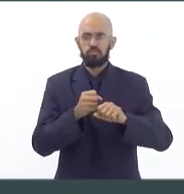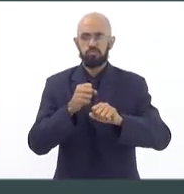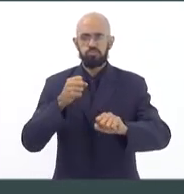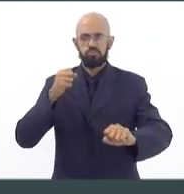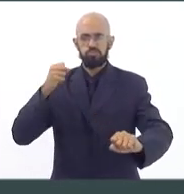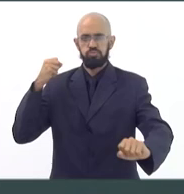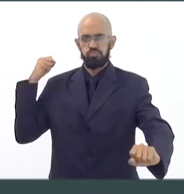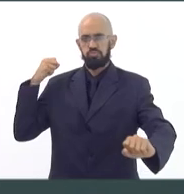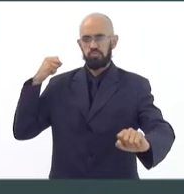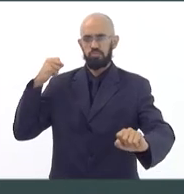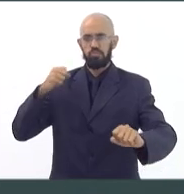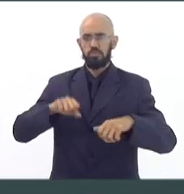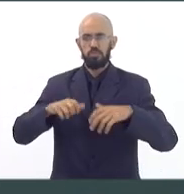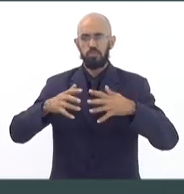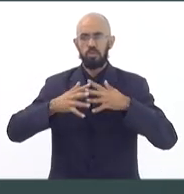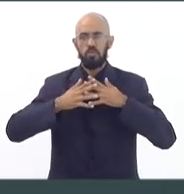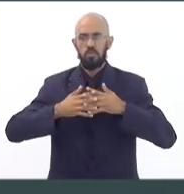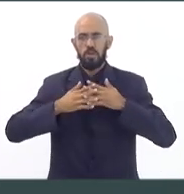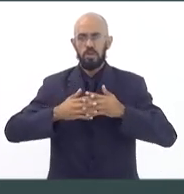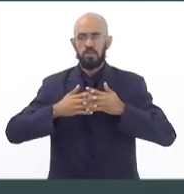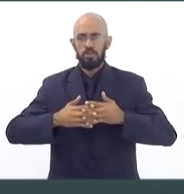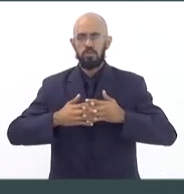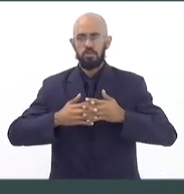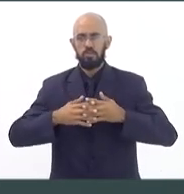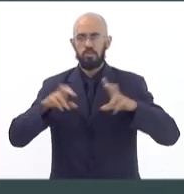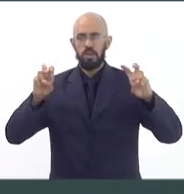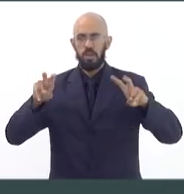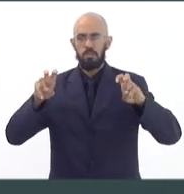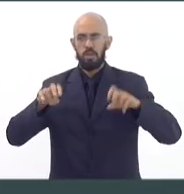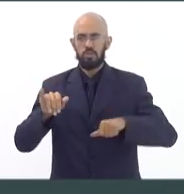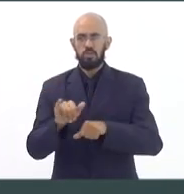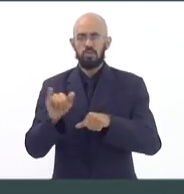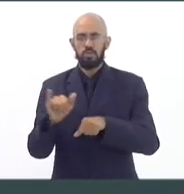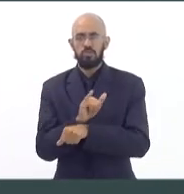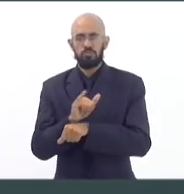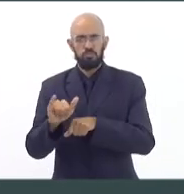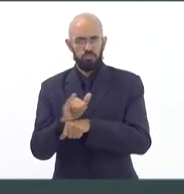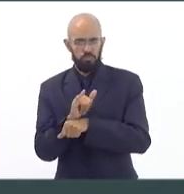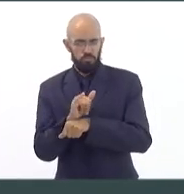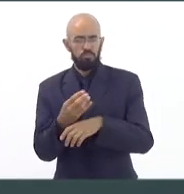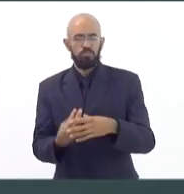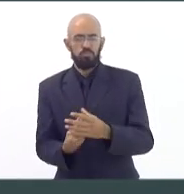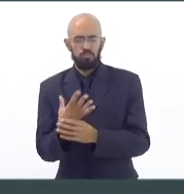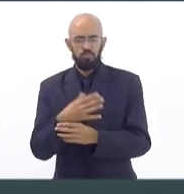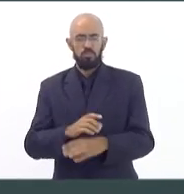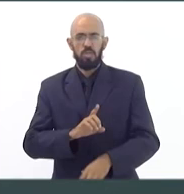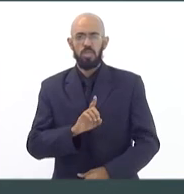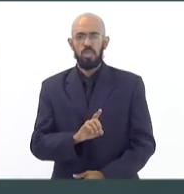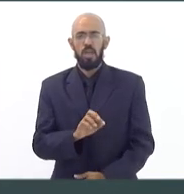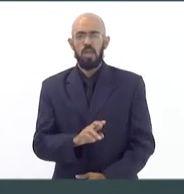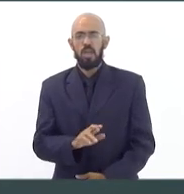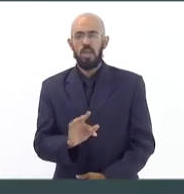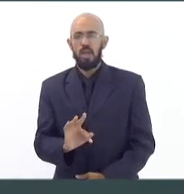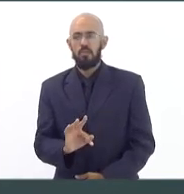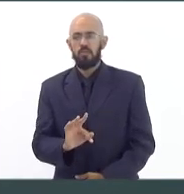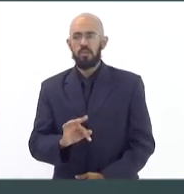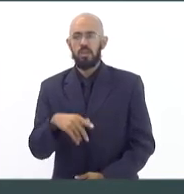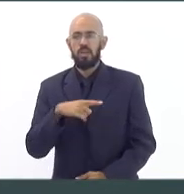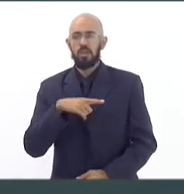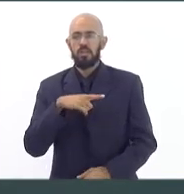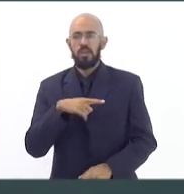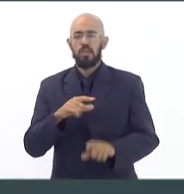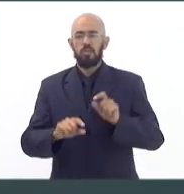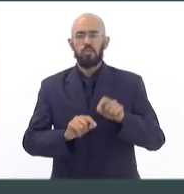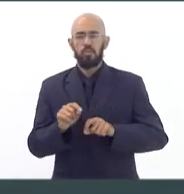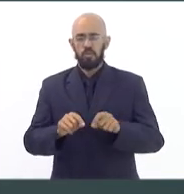da complexidade do tema a gente desenvolveu algumas estratégias à drf ela passou a atuar no